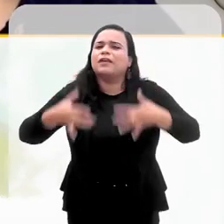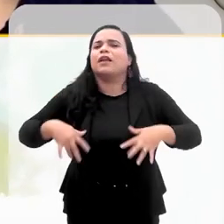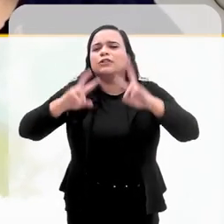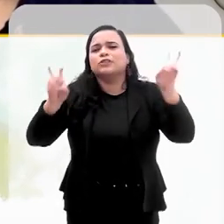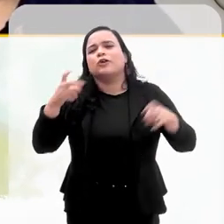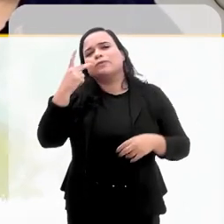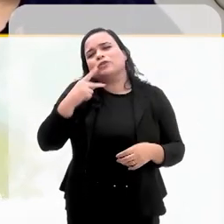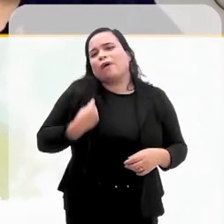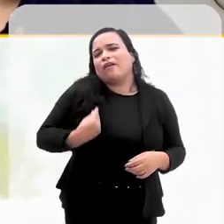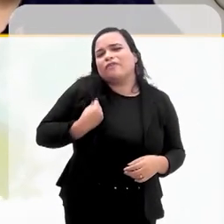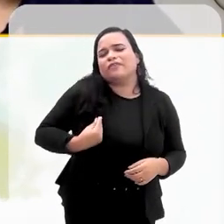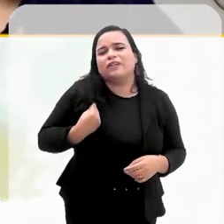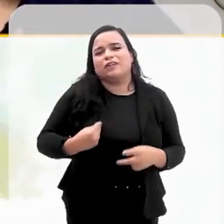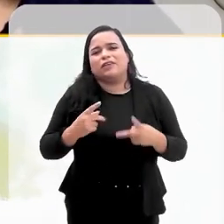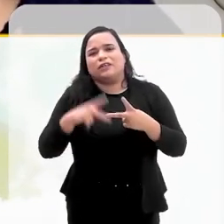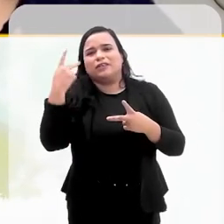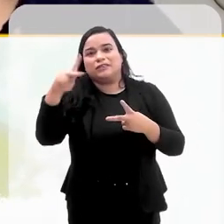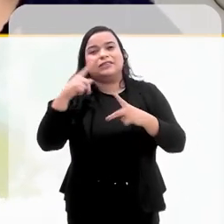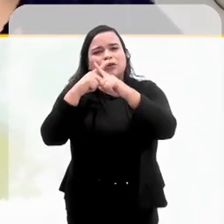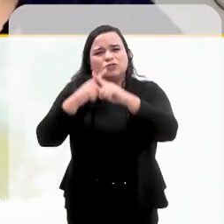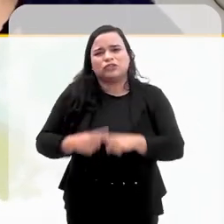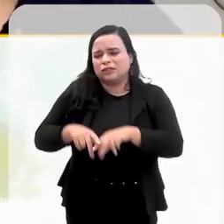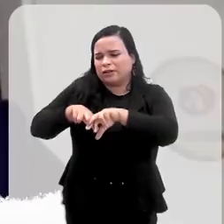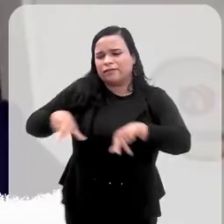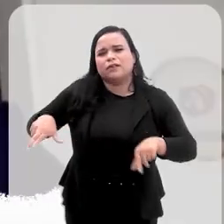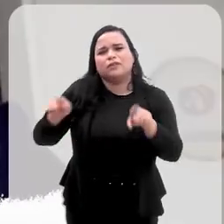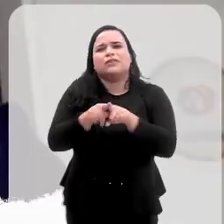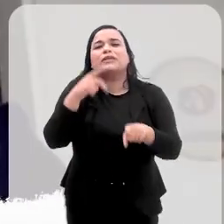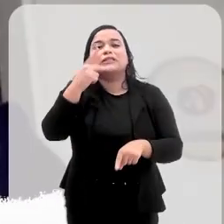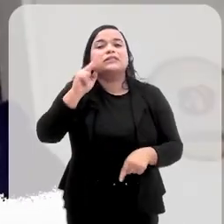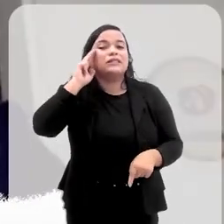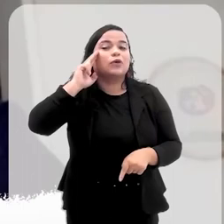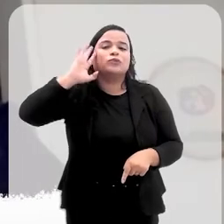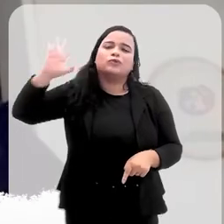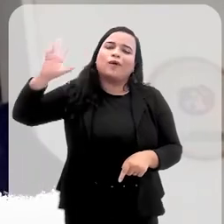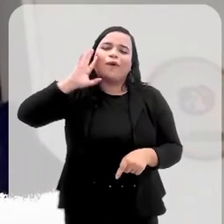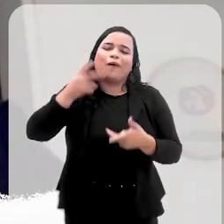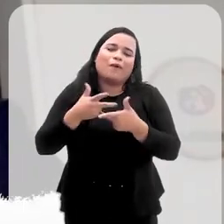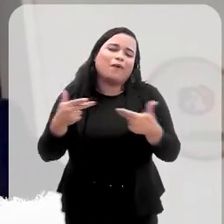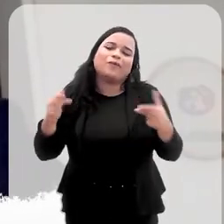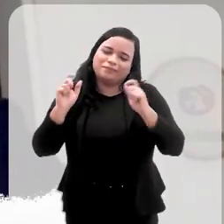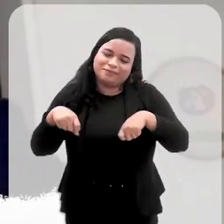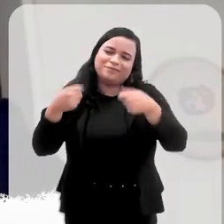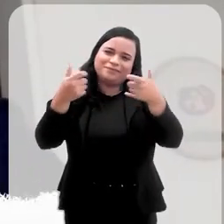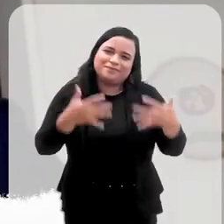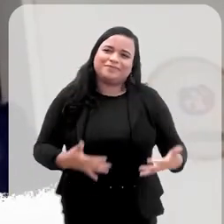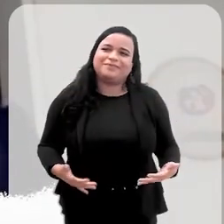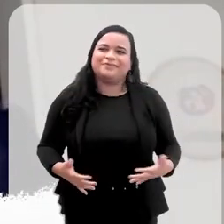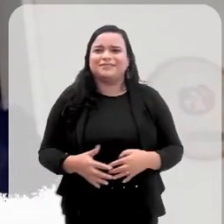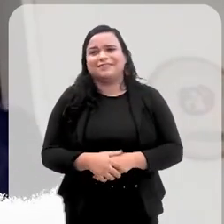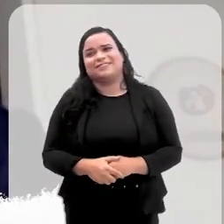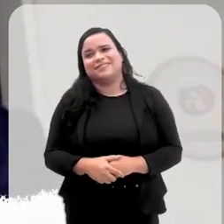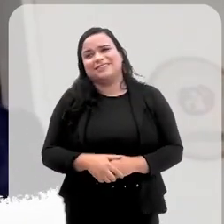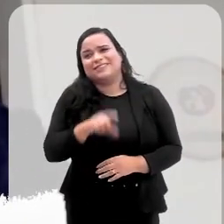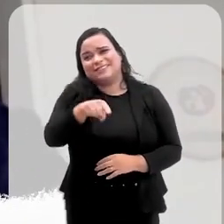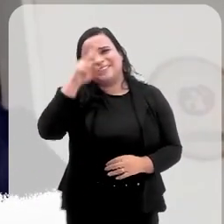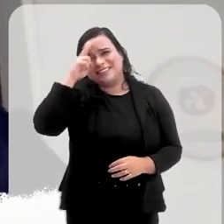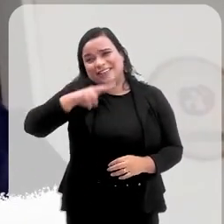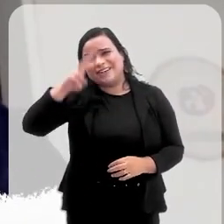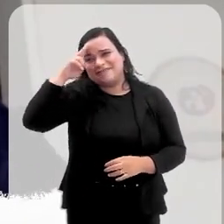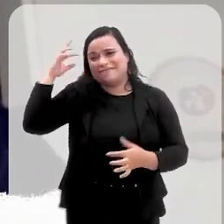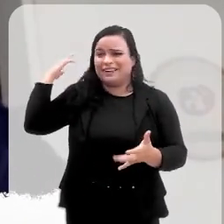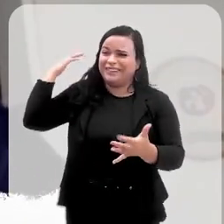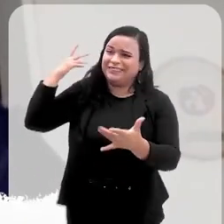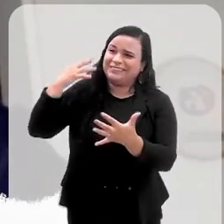fez lembrar tanta, tanta época, tanta coisa boa, tanta. É, na verdade, tem